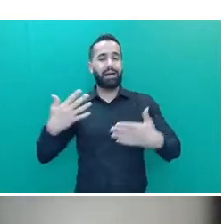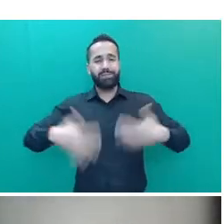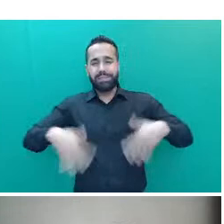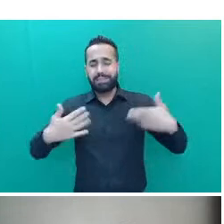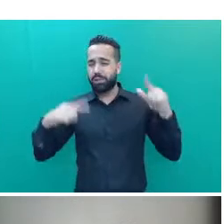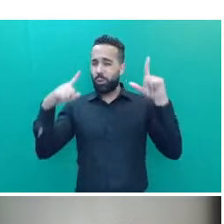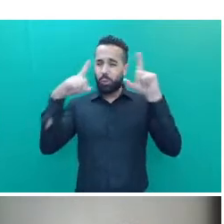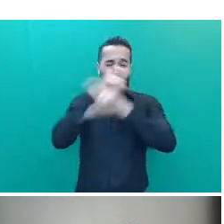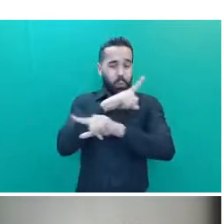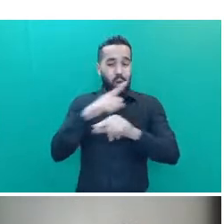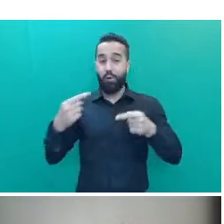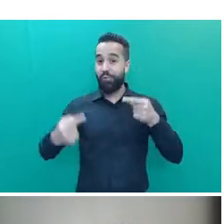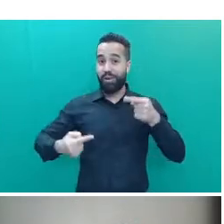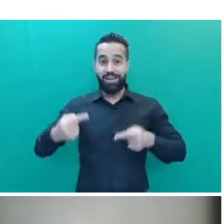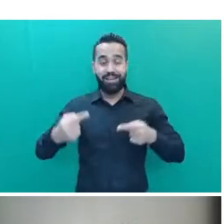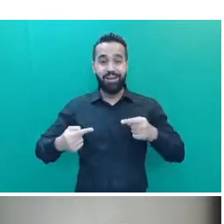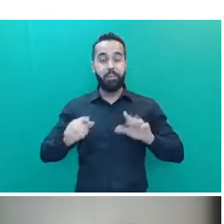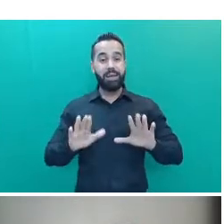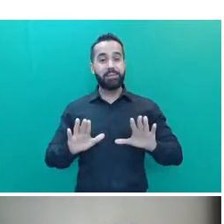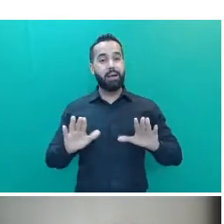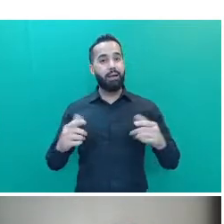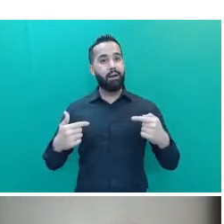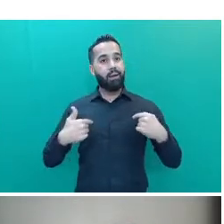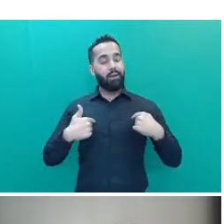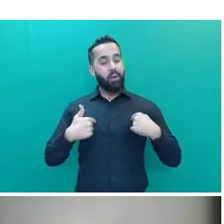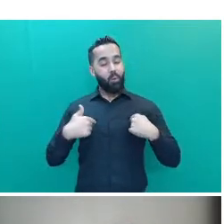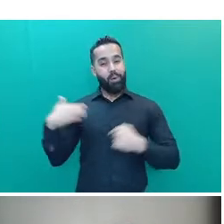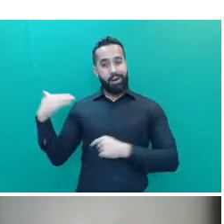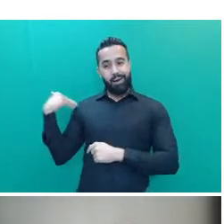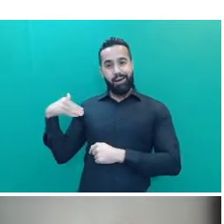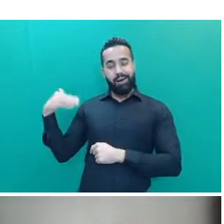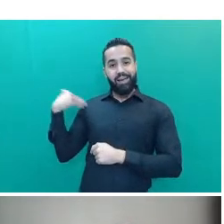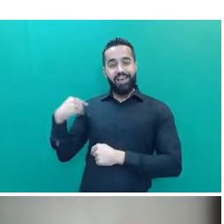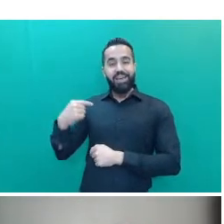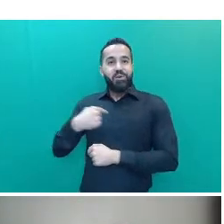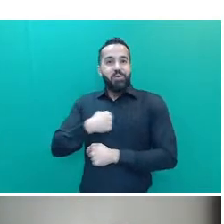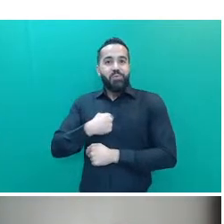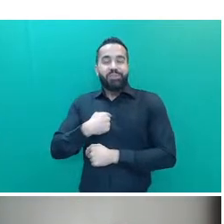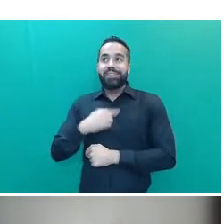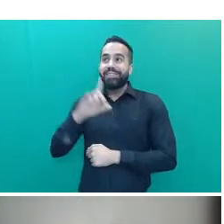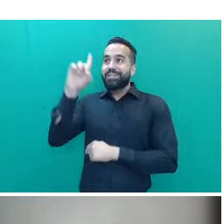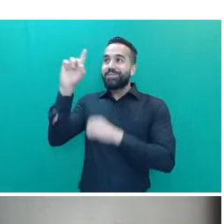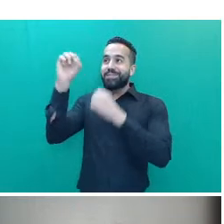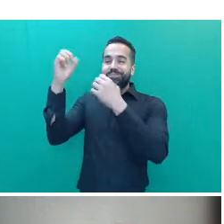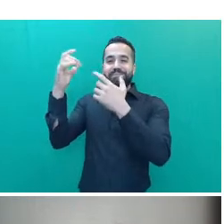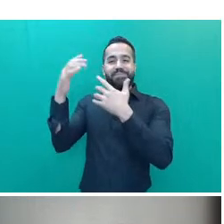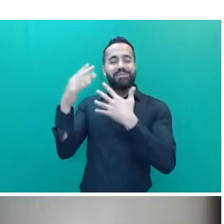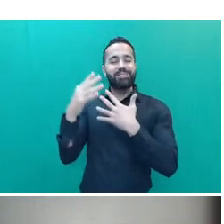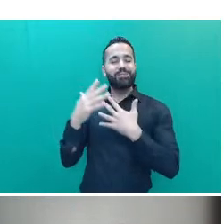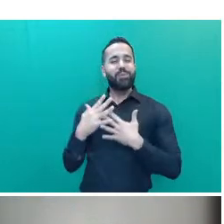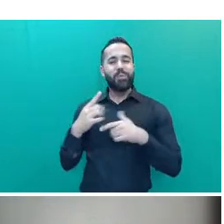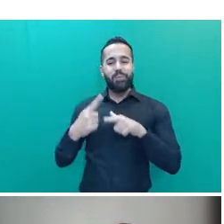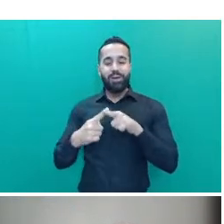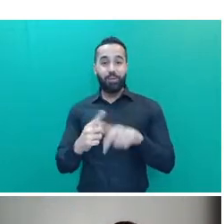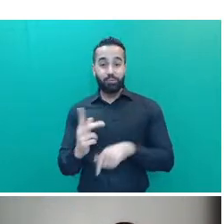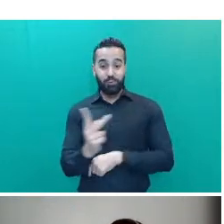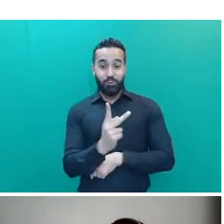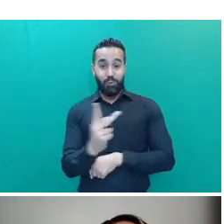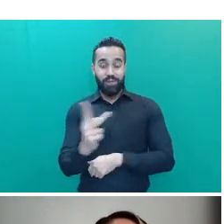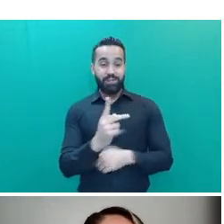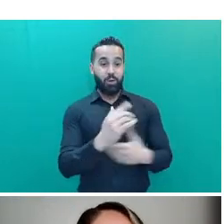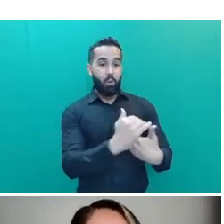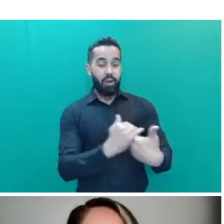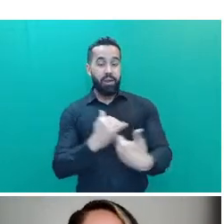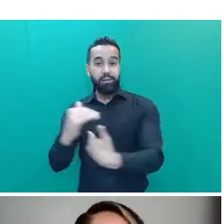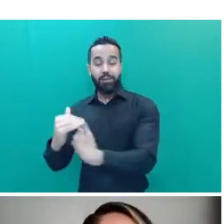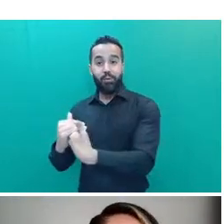maioria das vezes. E eu fui muito abençoada com esses dois, porque, assim, a nossa, eu ficava contando os dias